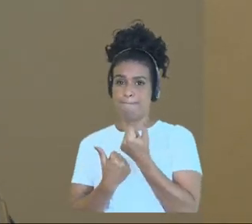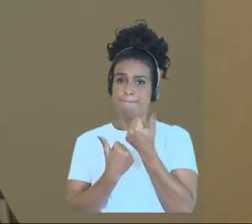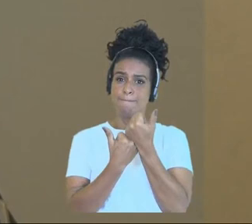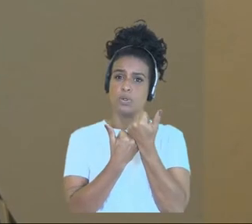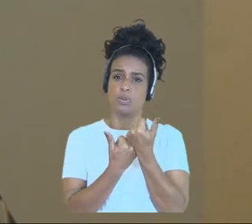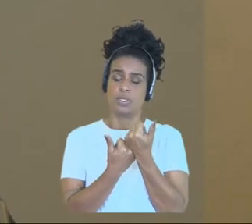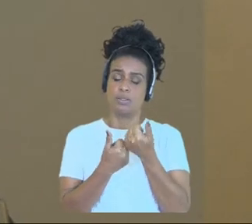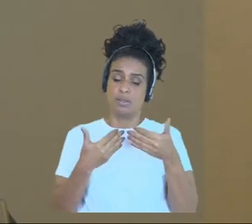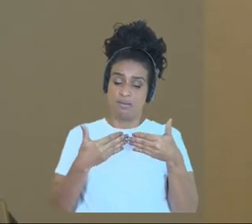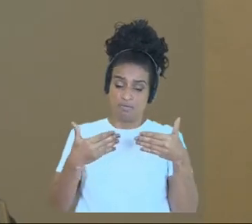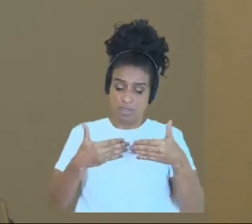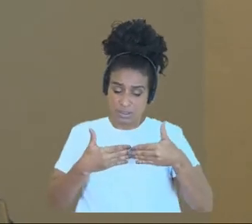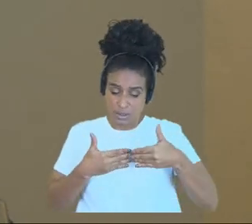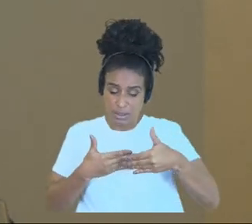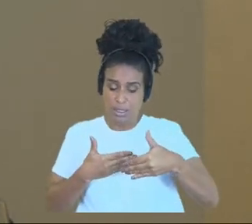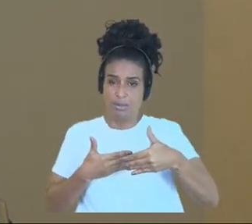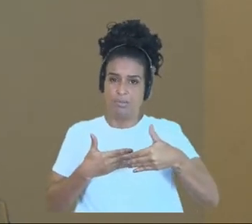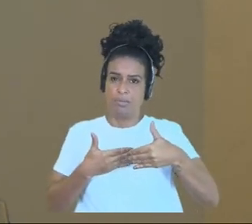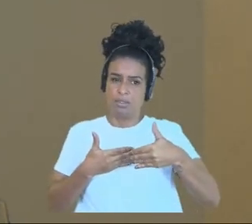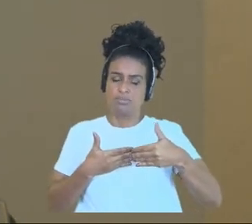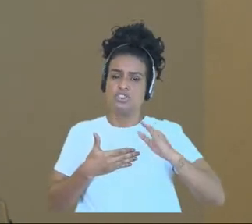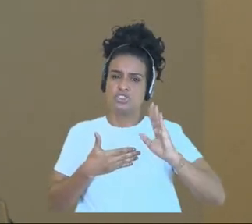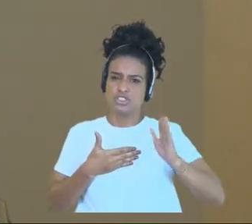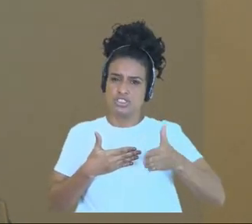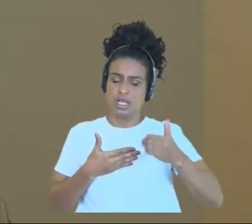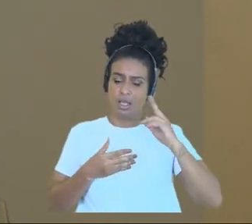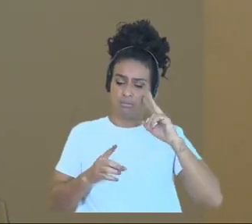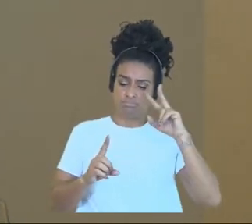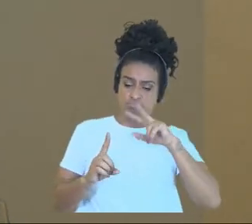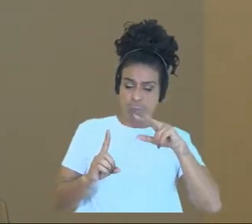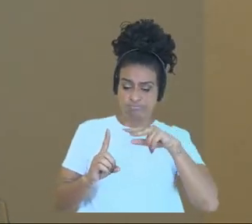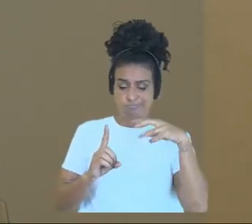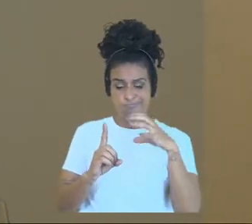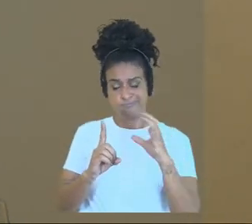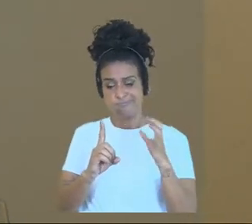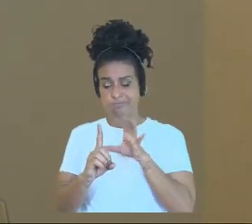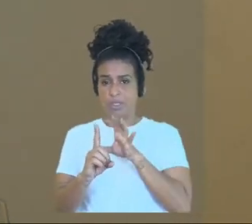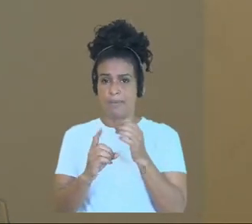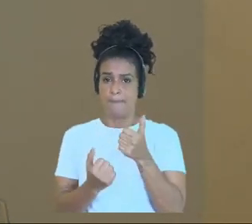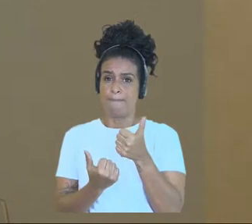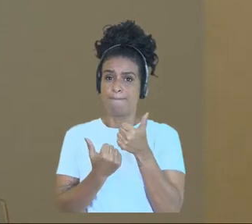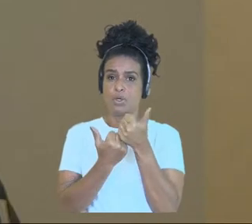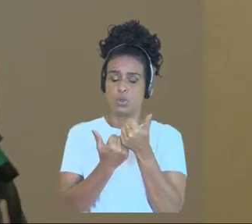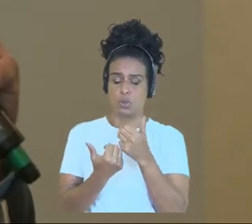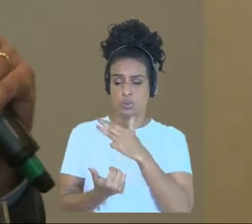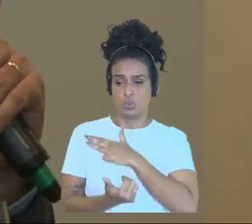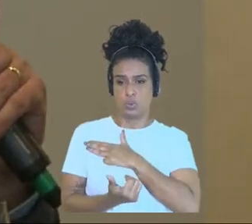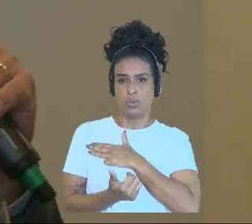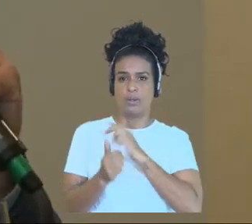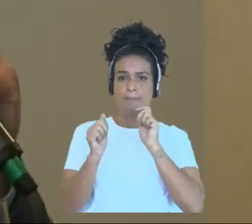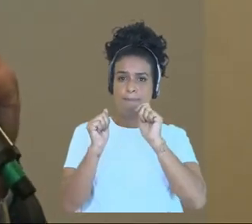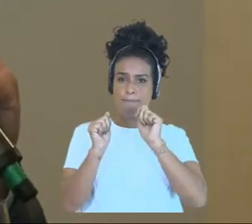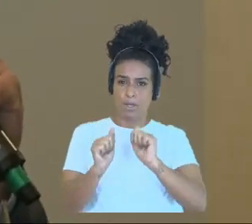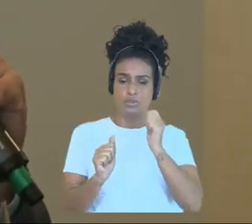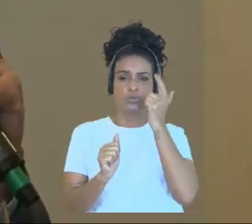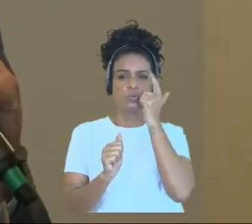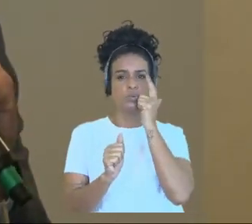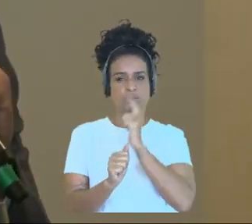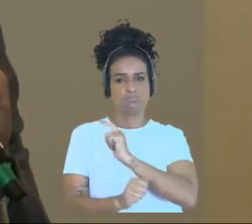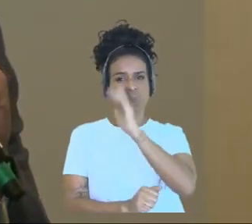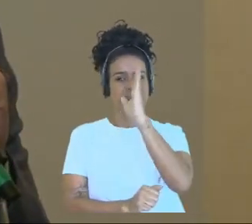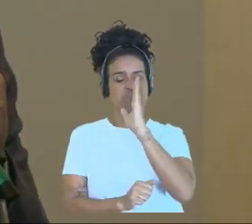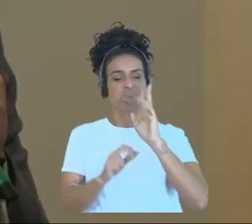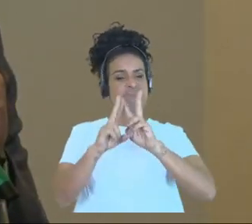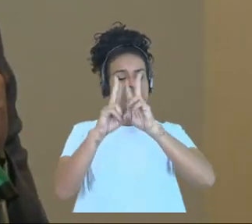frente ampla que foi formada em torno do Lula e ao longo da campanha, ela é capaz de reposicionar o Brasil em muitos